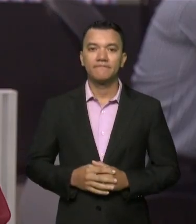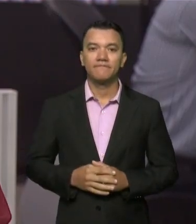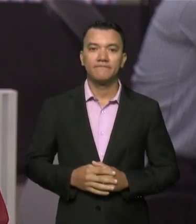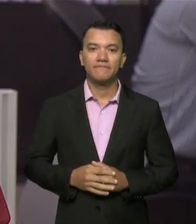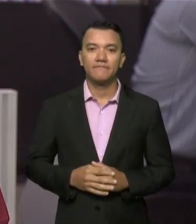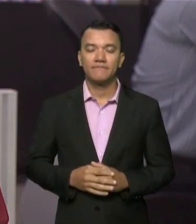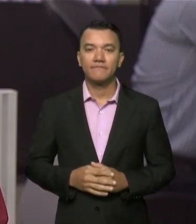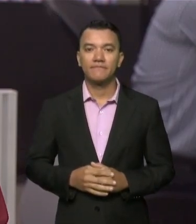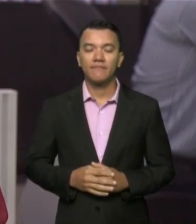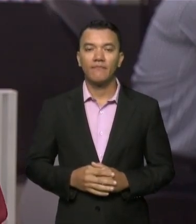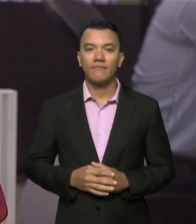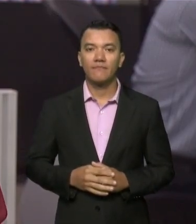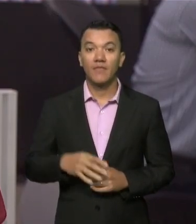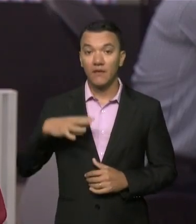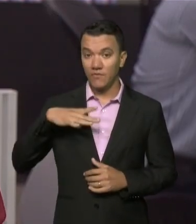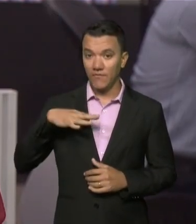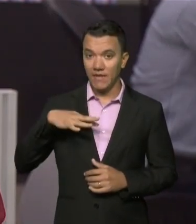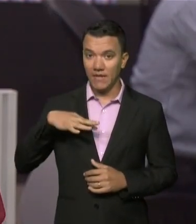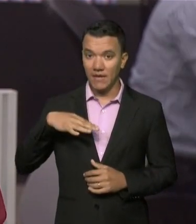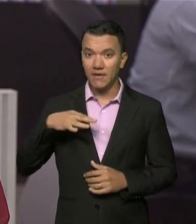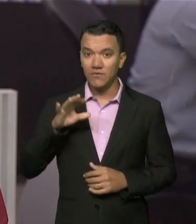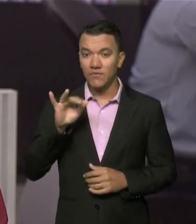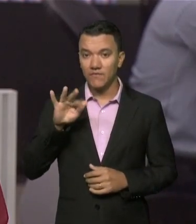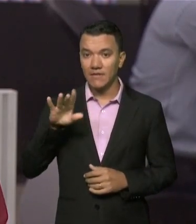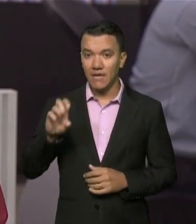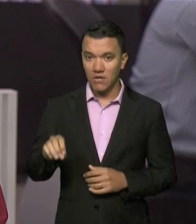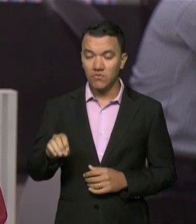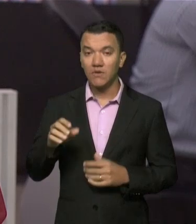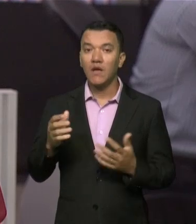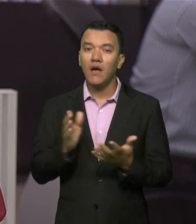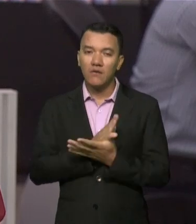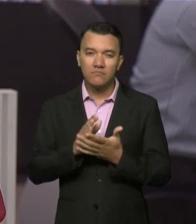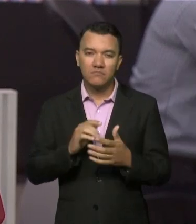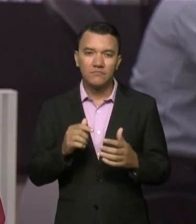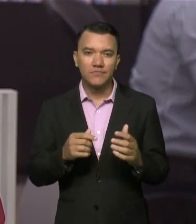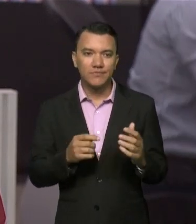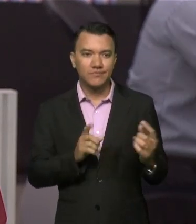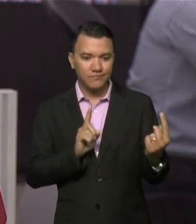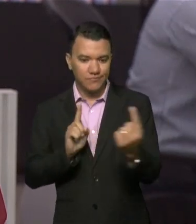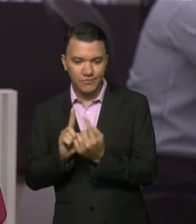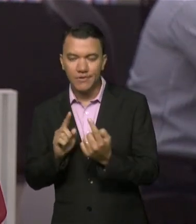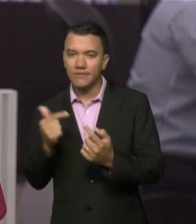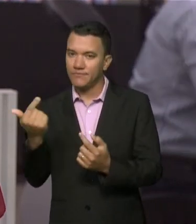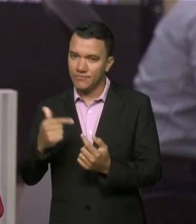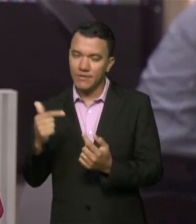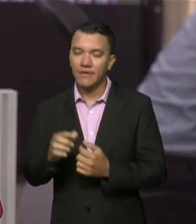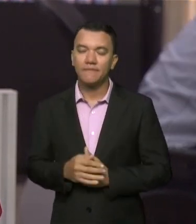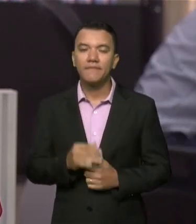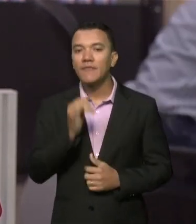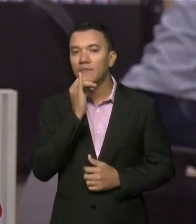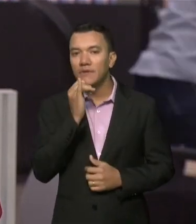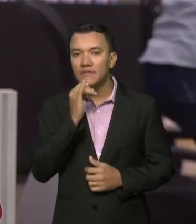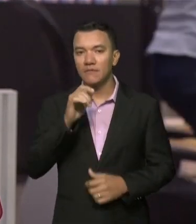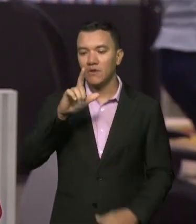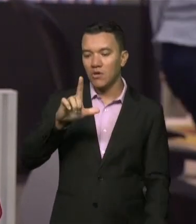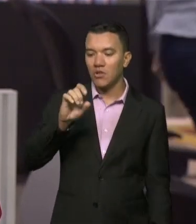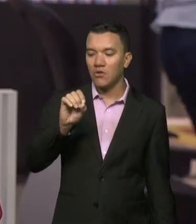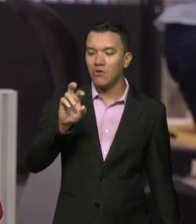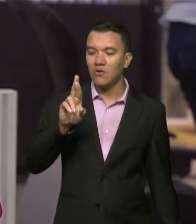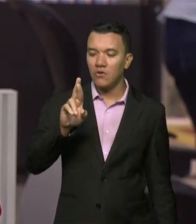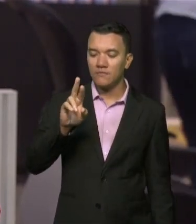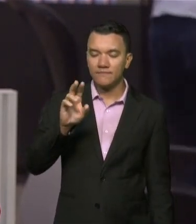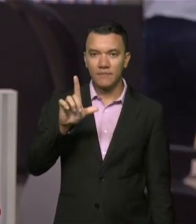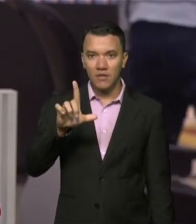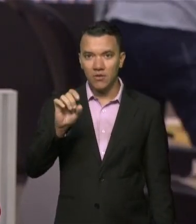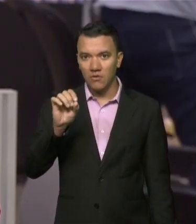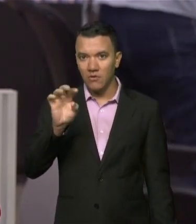E por conta do feriado de finados, alguns serviços deixam de ser oferecidos para a população. Casas lotéricas e agências